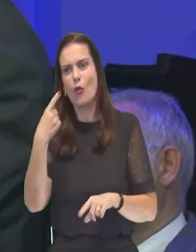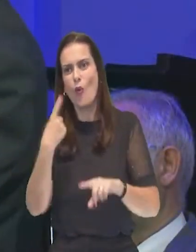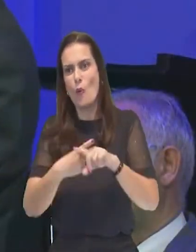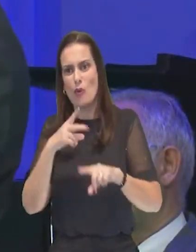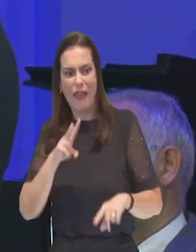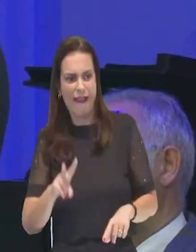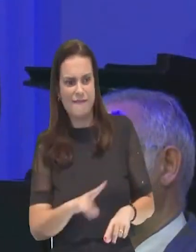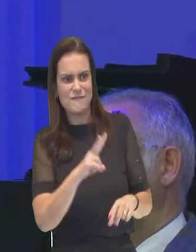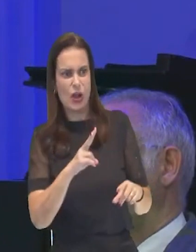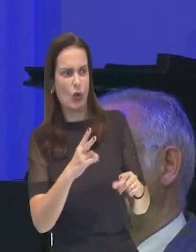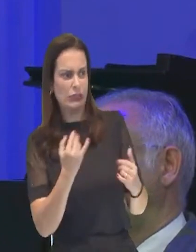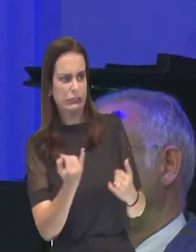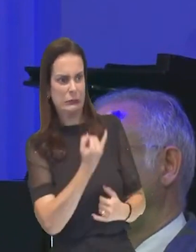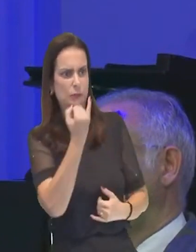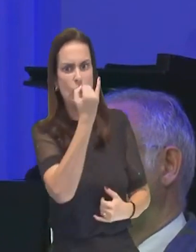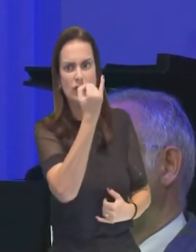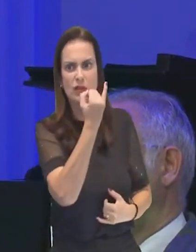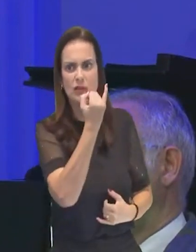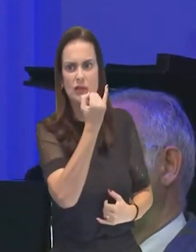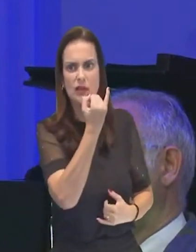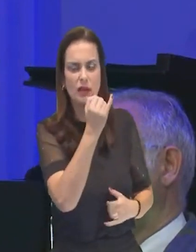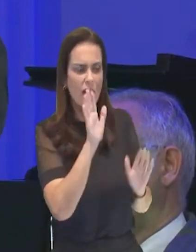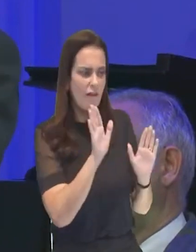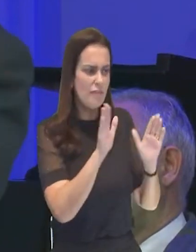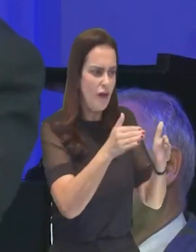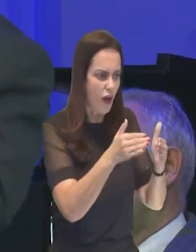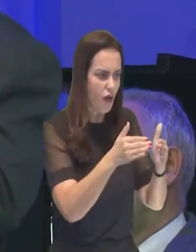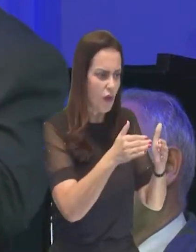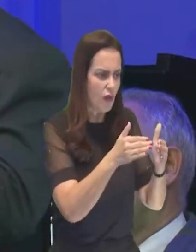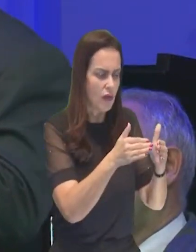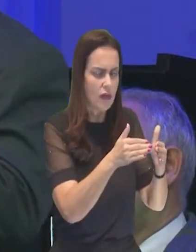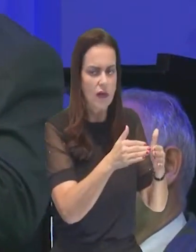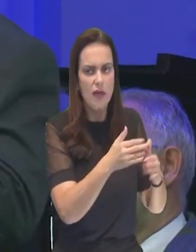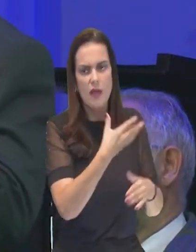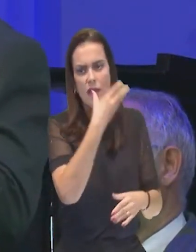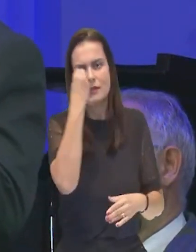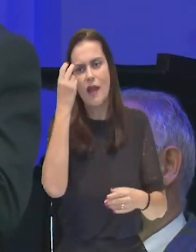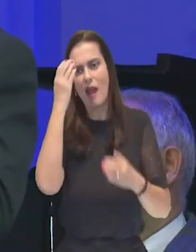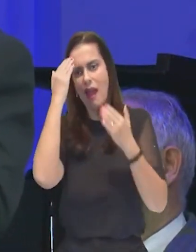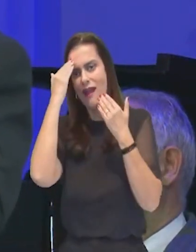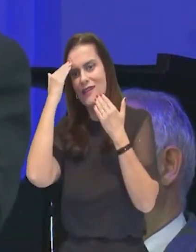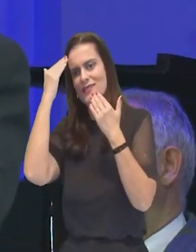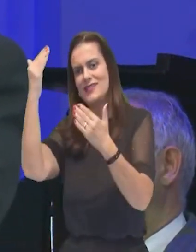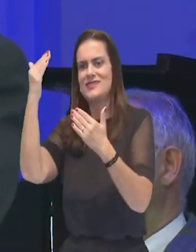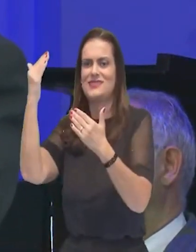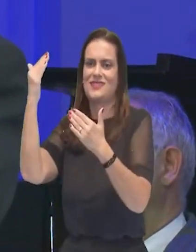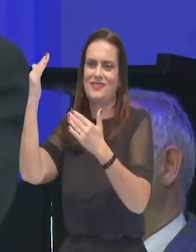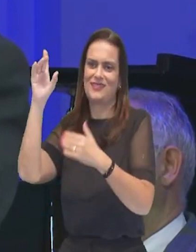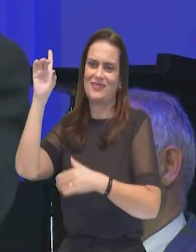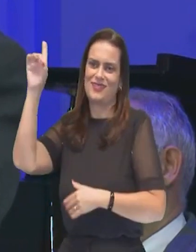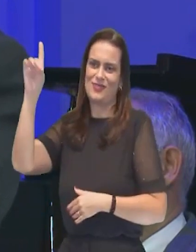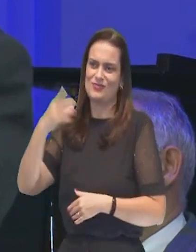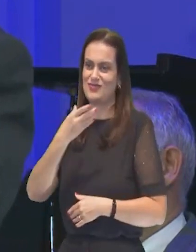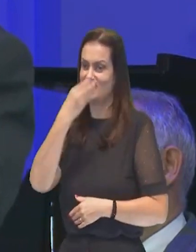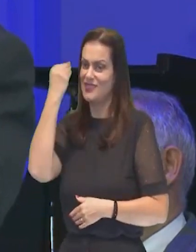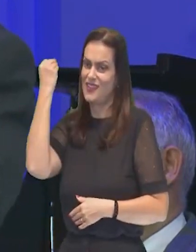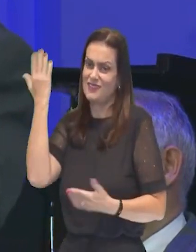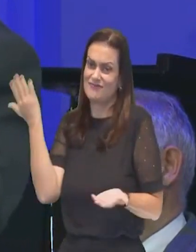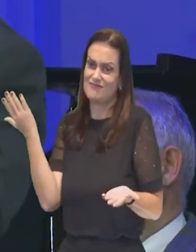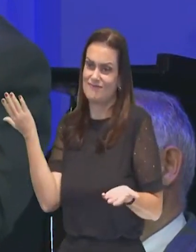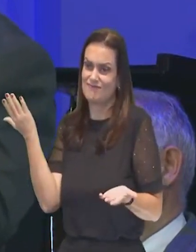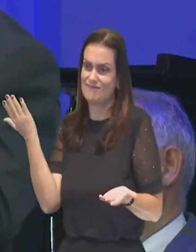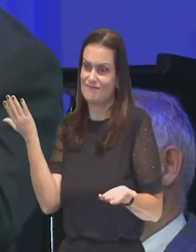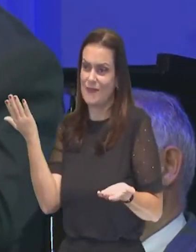valorizando mais aquilo que não têm, do que agradecendo por aquilo que têm, das mãos do Senhor.